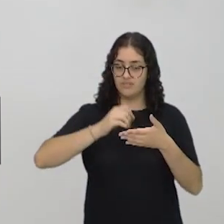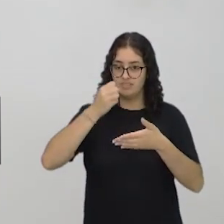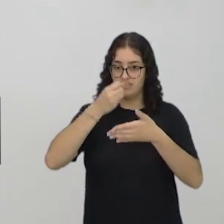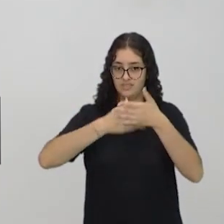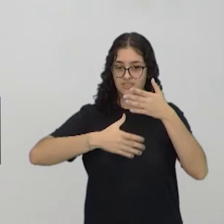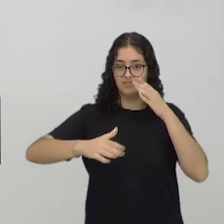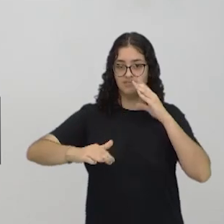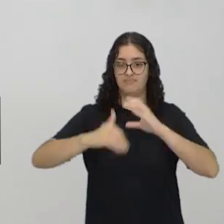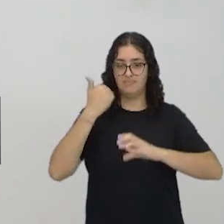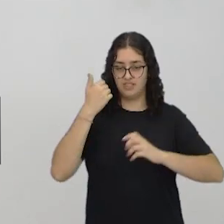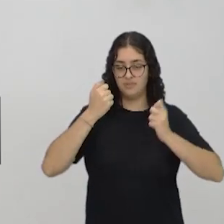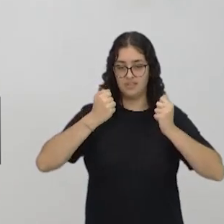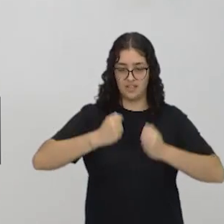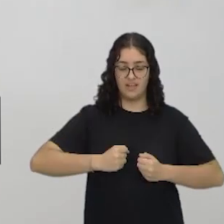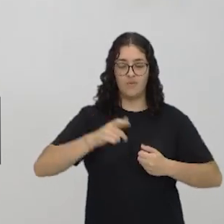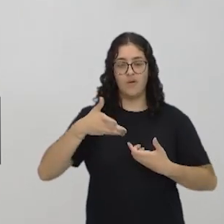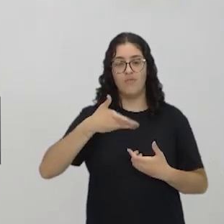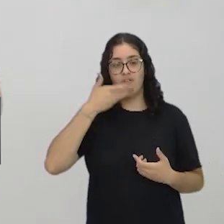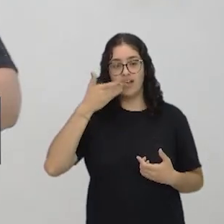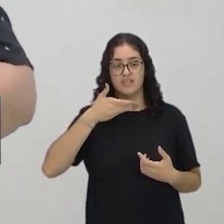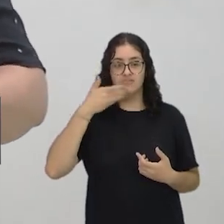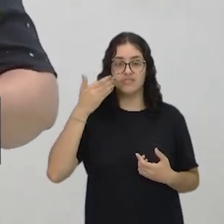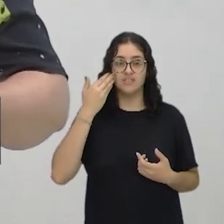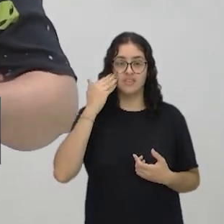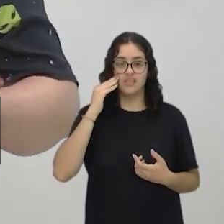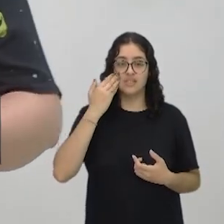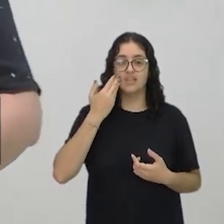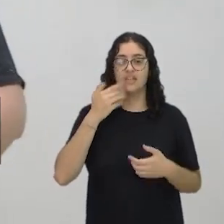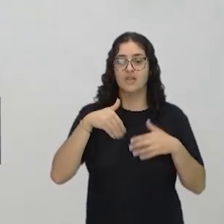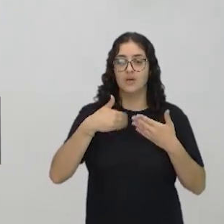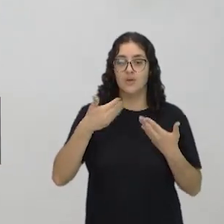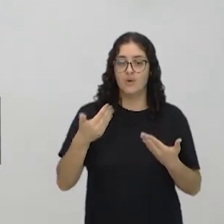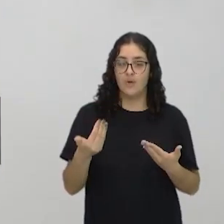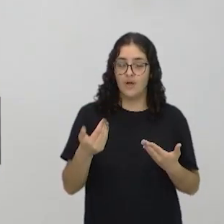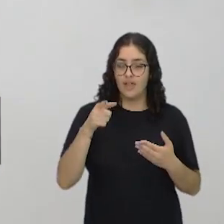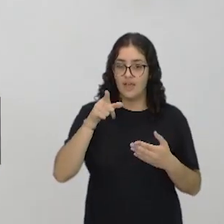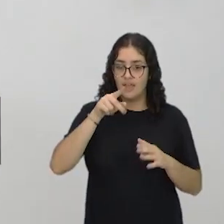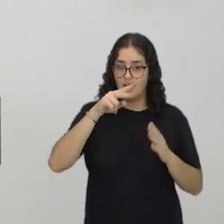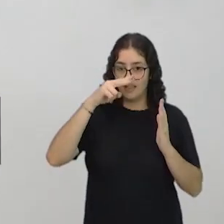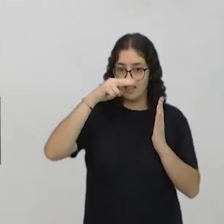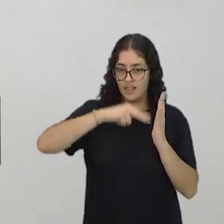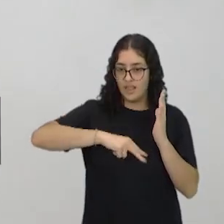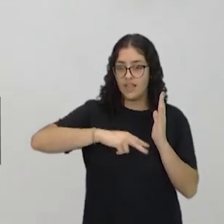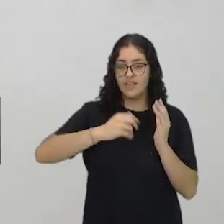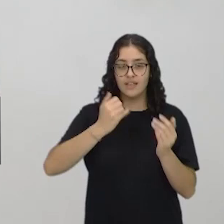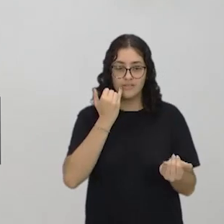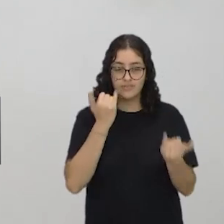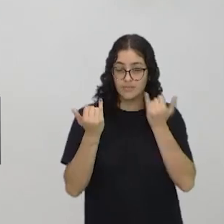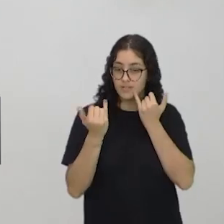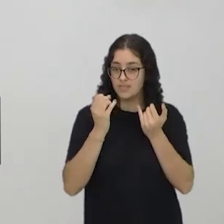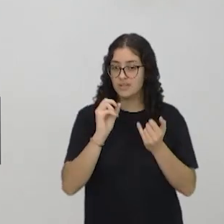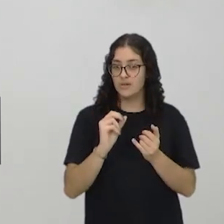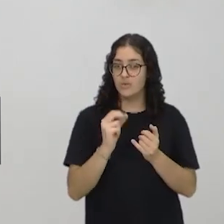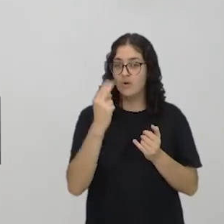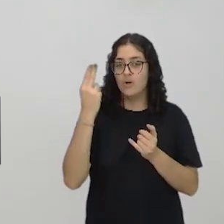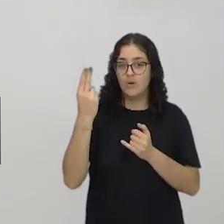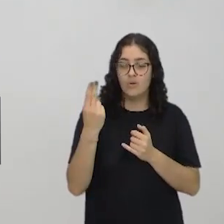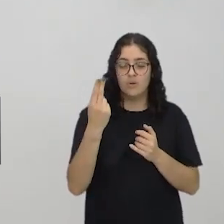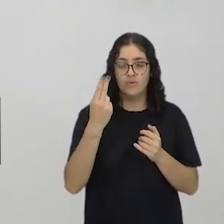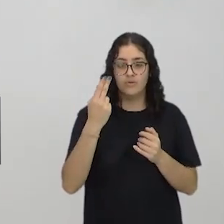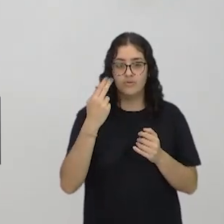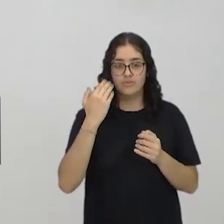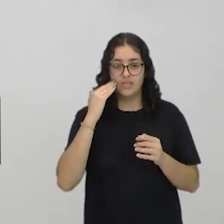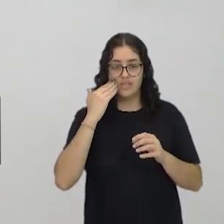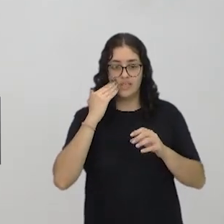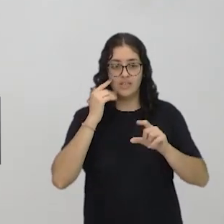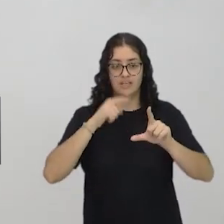para a gente se acha mais fácil, né? Entender aí um gráfico ou ler uma notícia ou qualquer texto. É mais fácil em forma